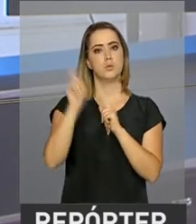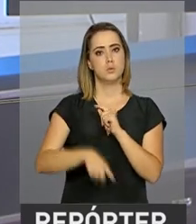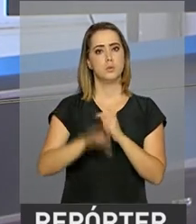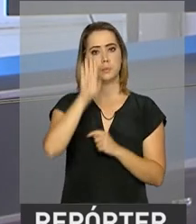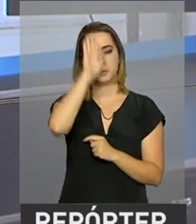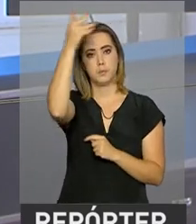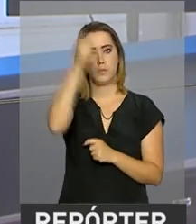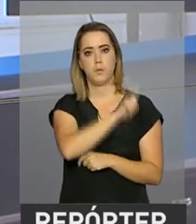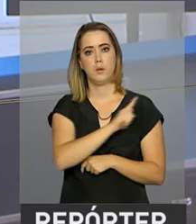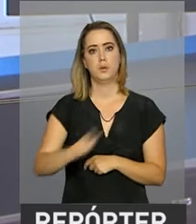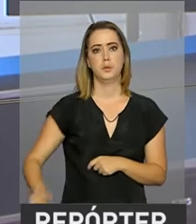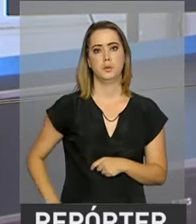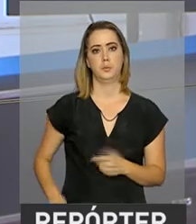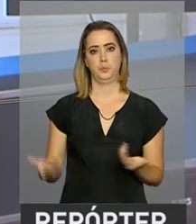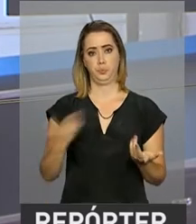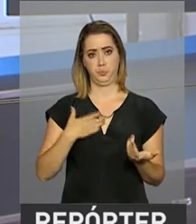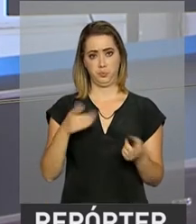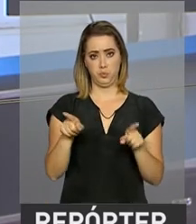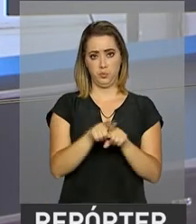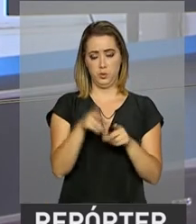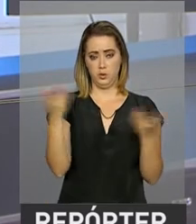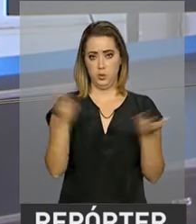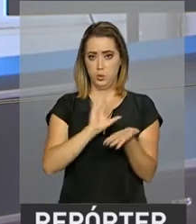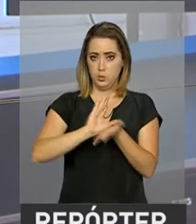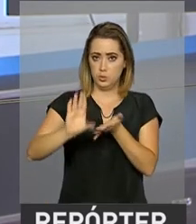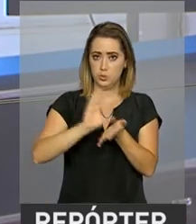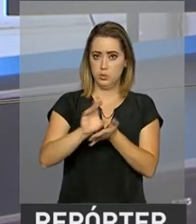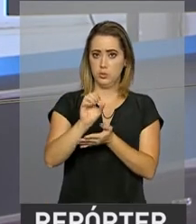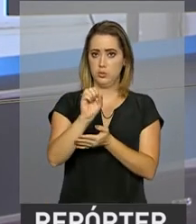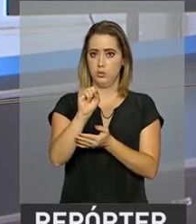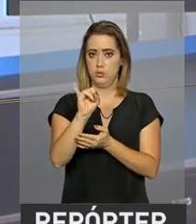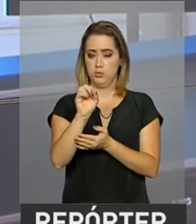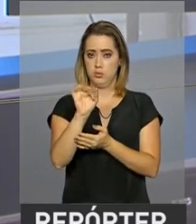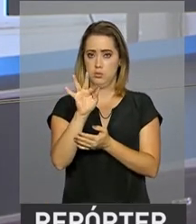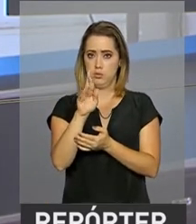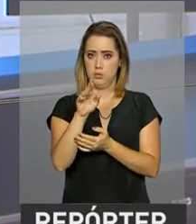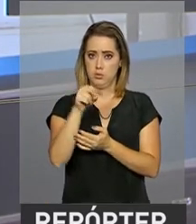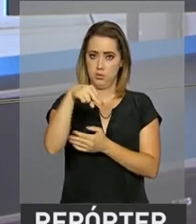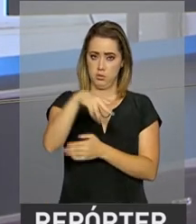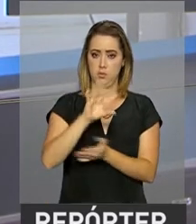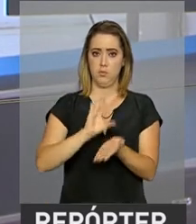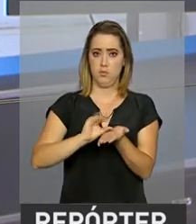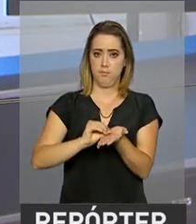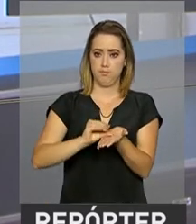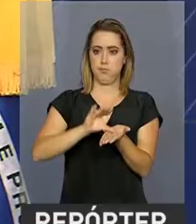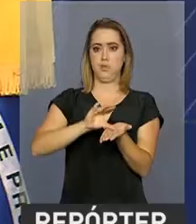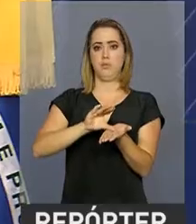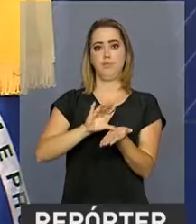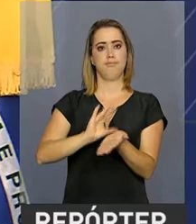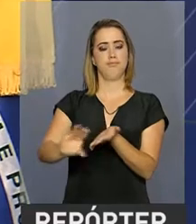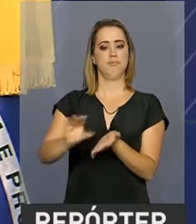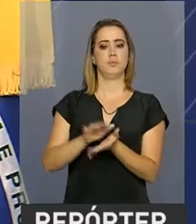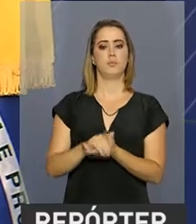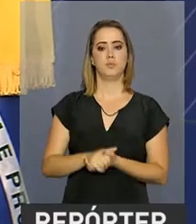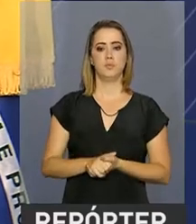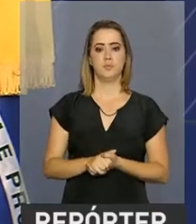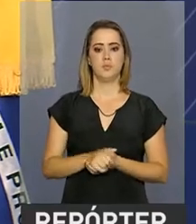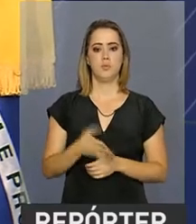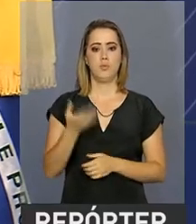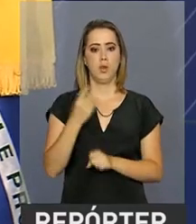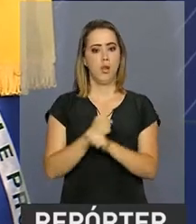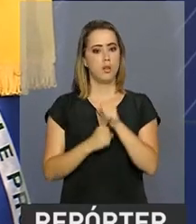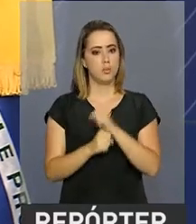recursos para o sisfron o sistema de monitoramento de fronteiras do brasil vão aumentar ano passado